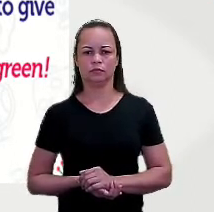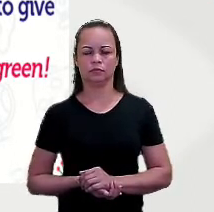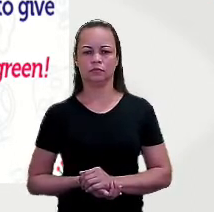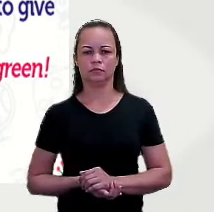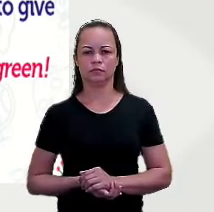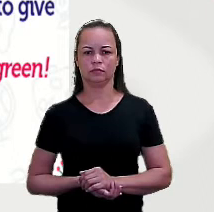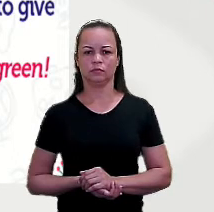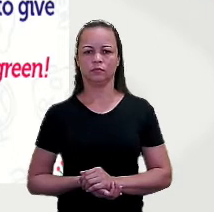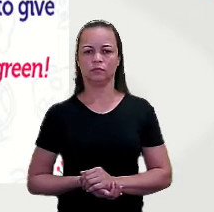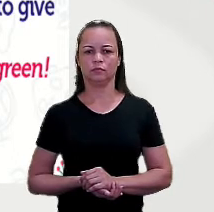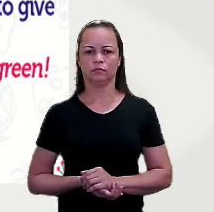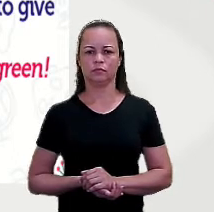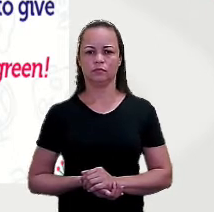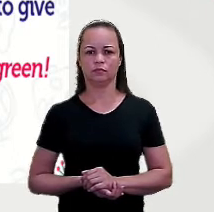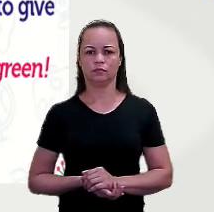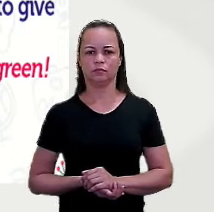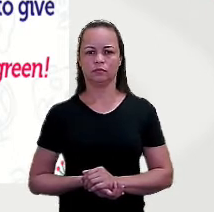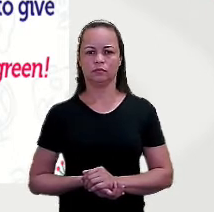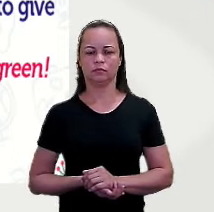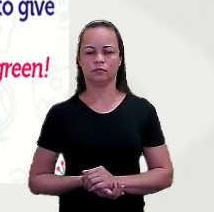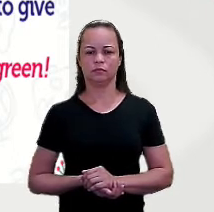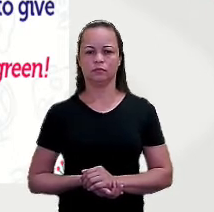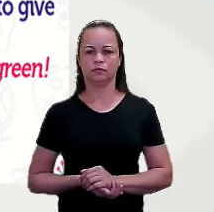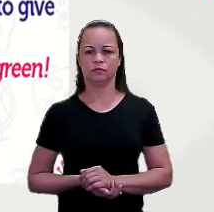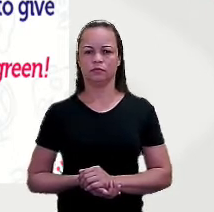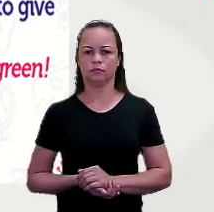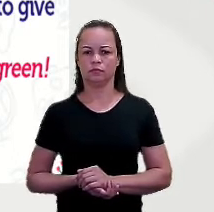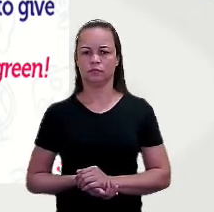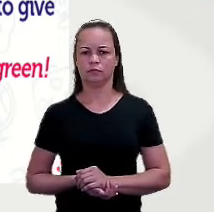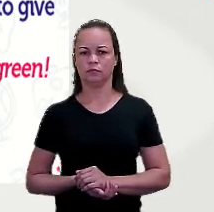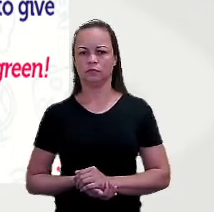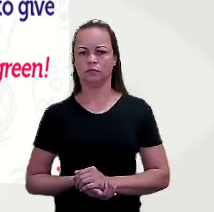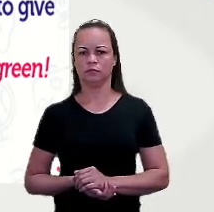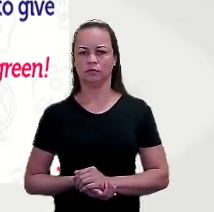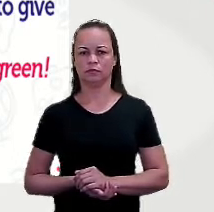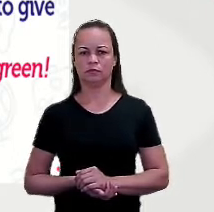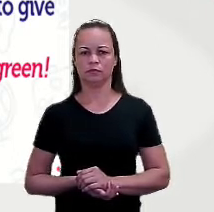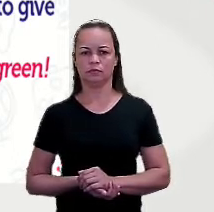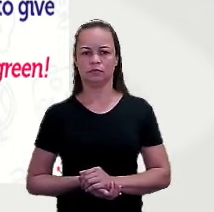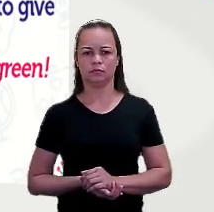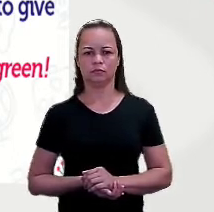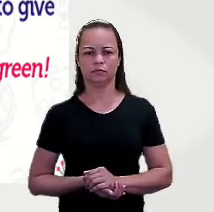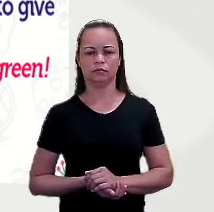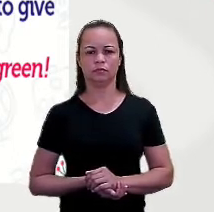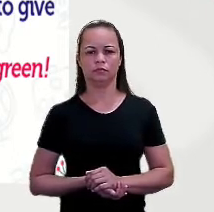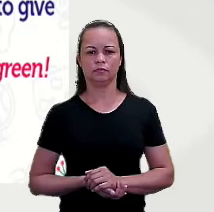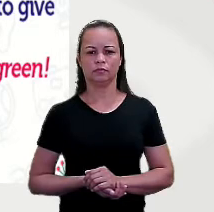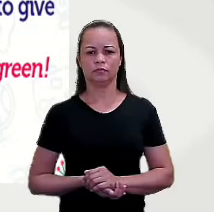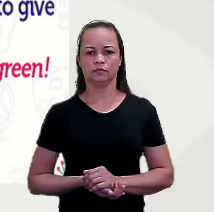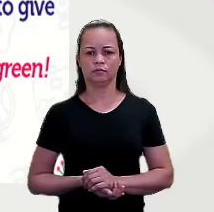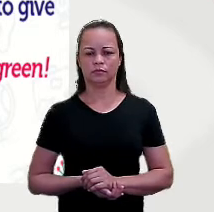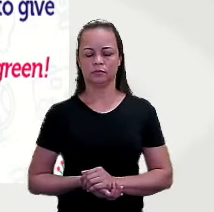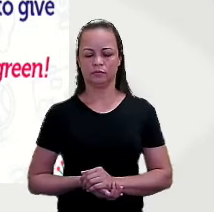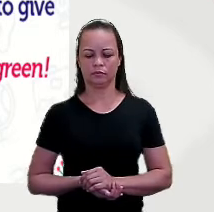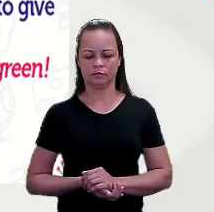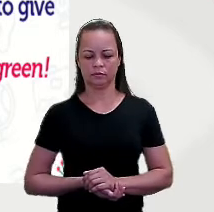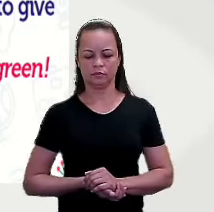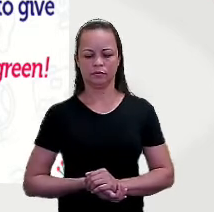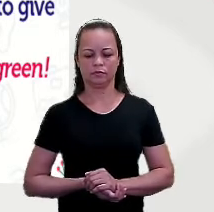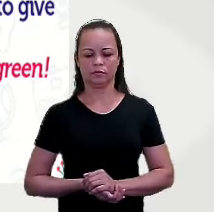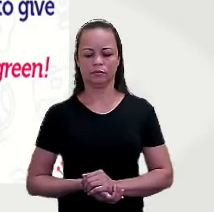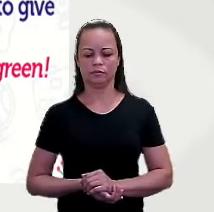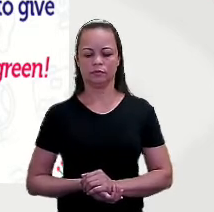example, she's tall, she's from Rio de Janeiro, she's green. During the description, people try to get